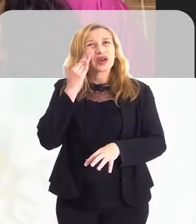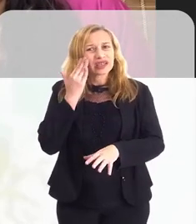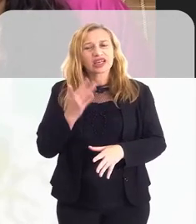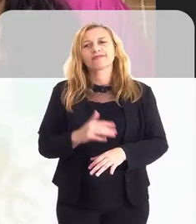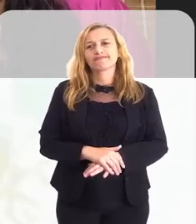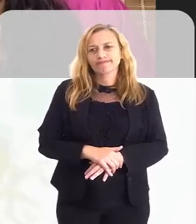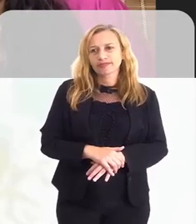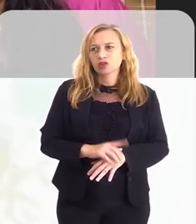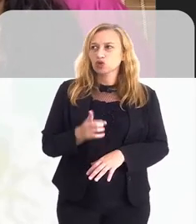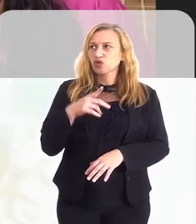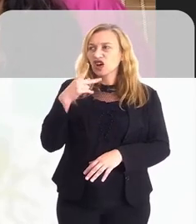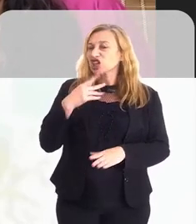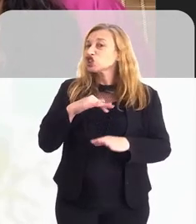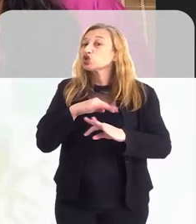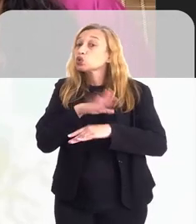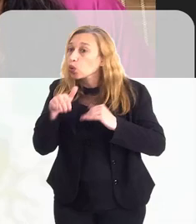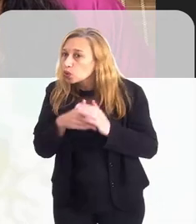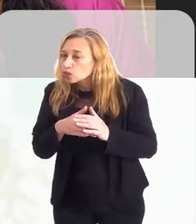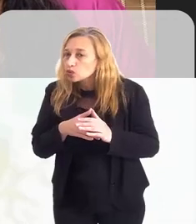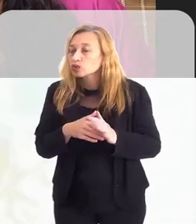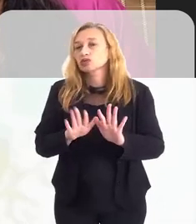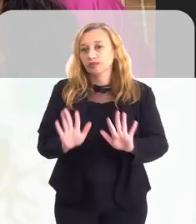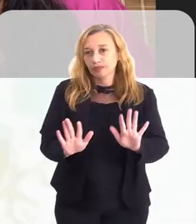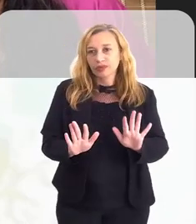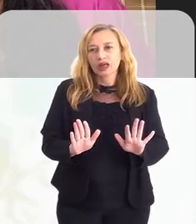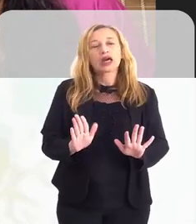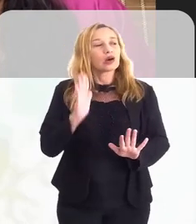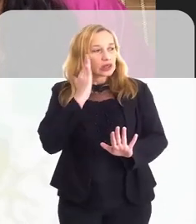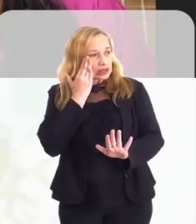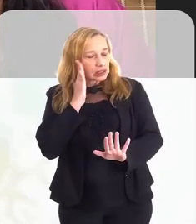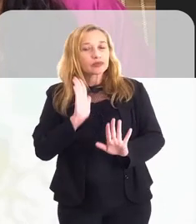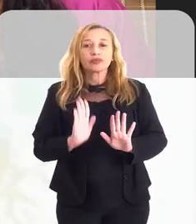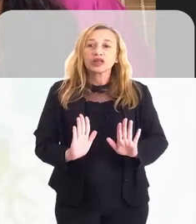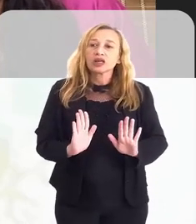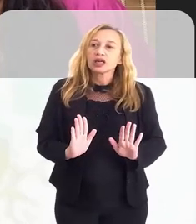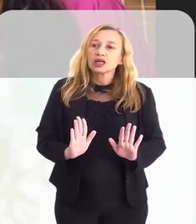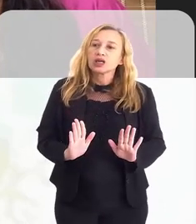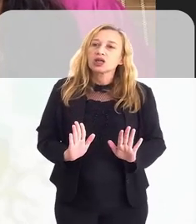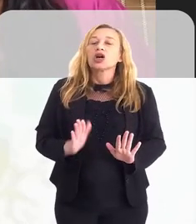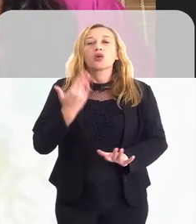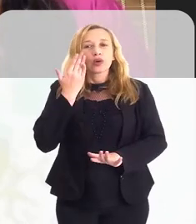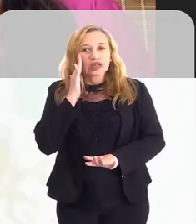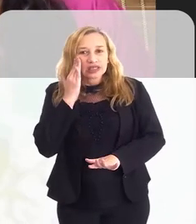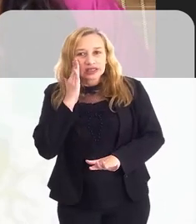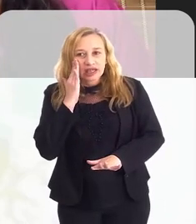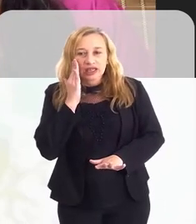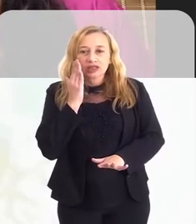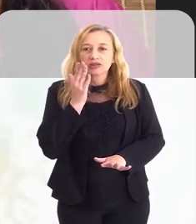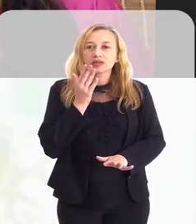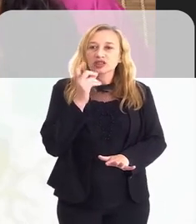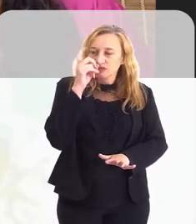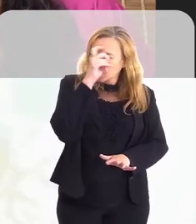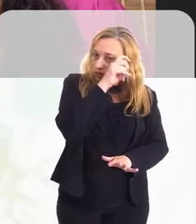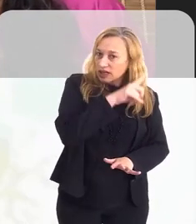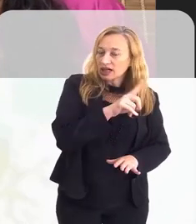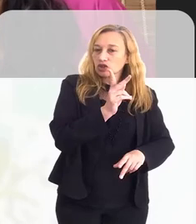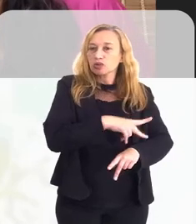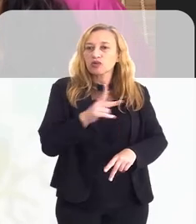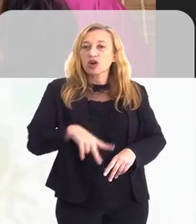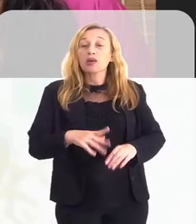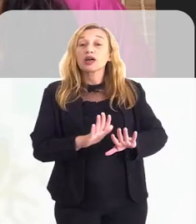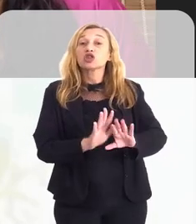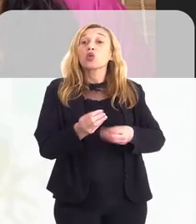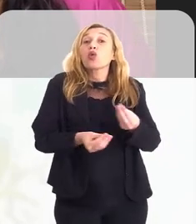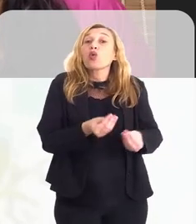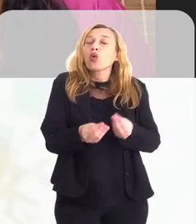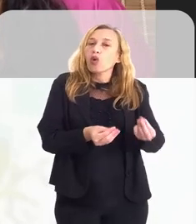entendo essa resistência, percebeu? Eu não estou naturalizando, eu estou falando que eu entendo, é uma dimensão compreensiva. Eu compreendo a resistência dos professores, mas como é que a